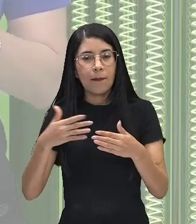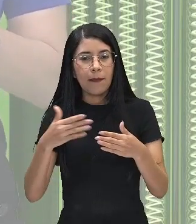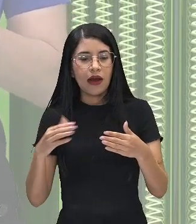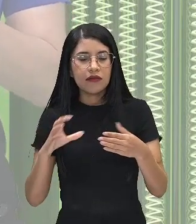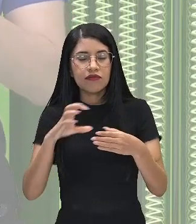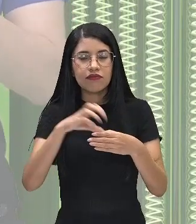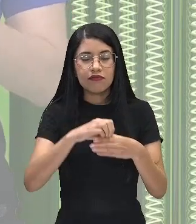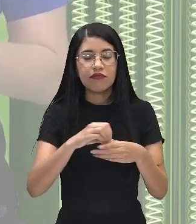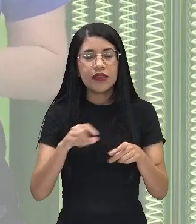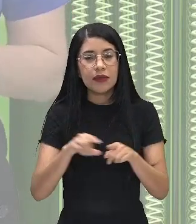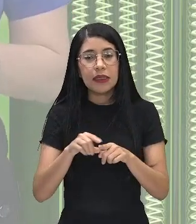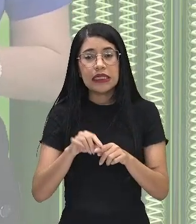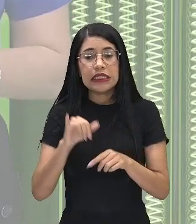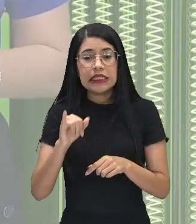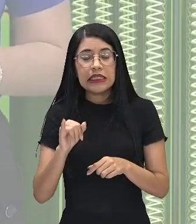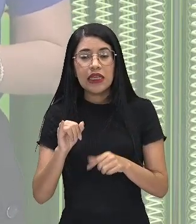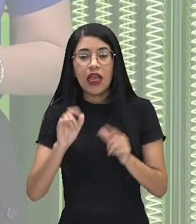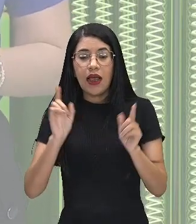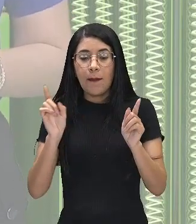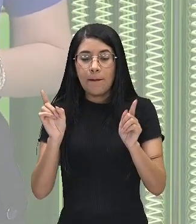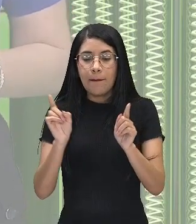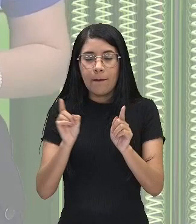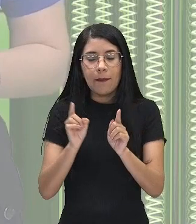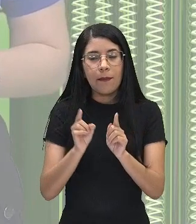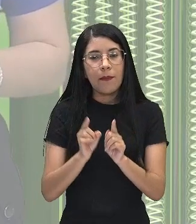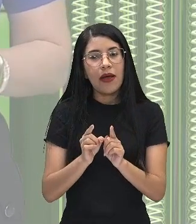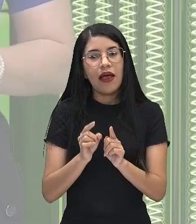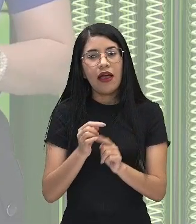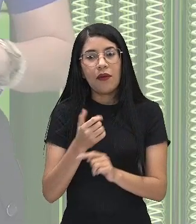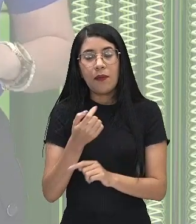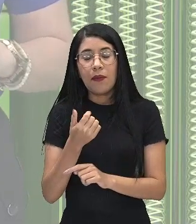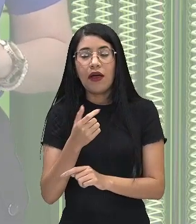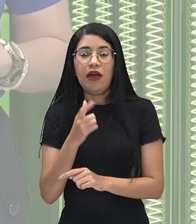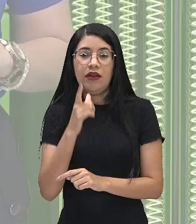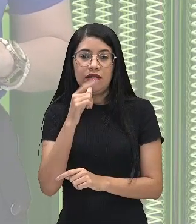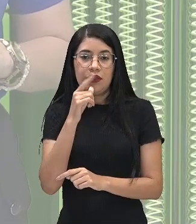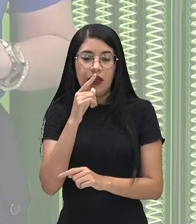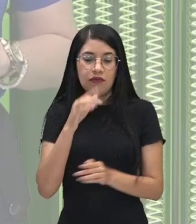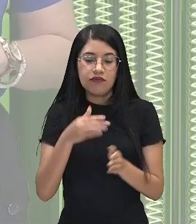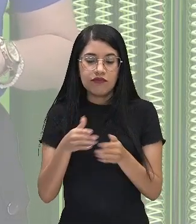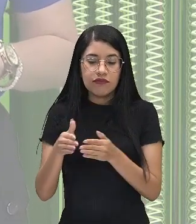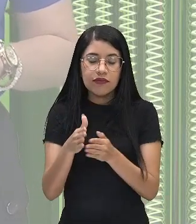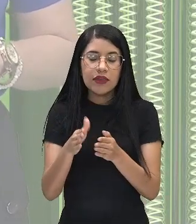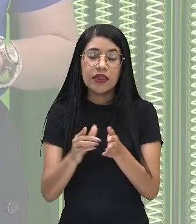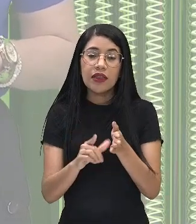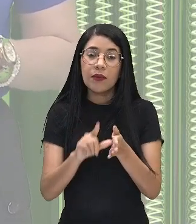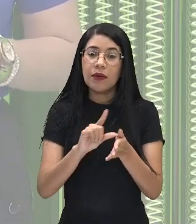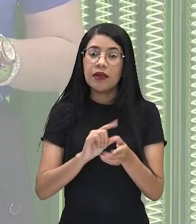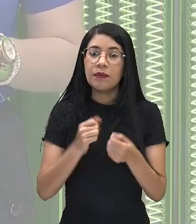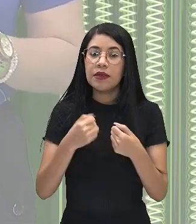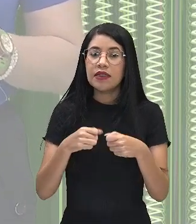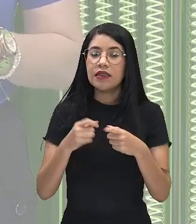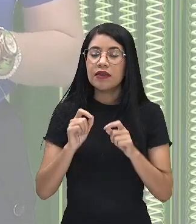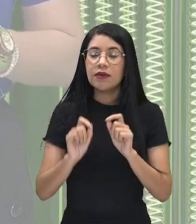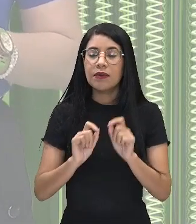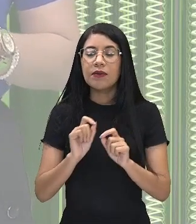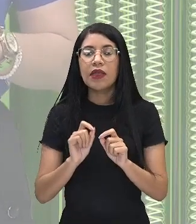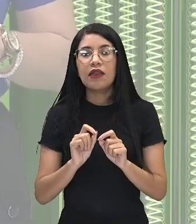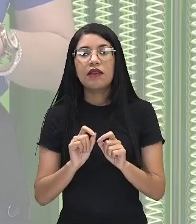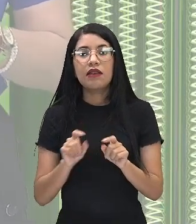tem uma diminuição drástica na quantidade de água dos rios, primeiramente, a gente já vai ter